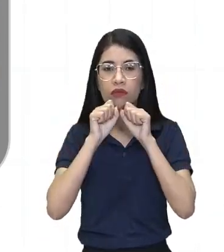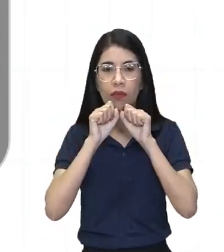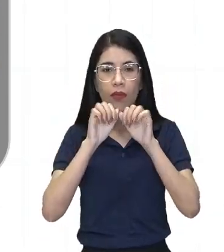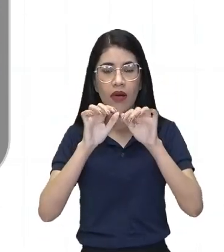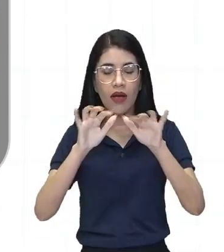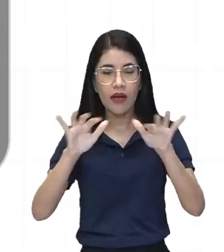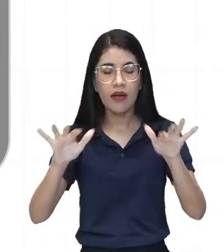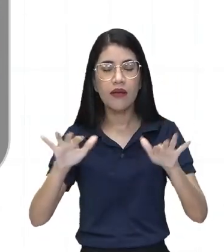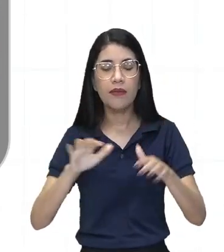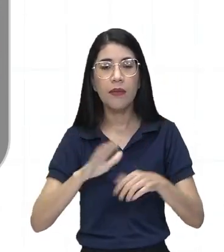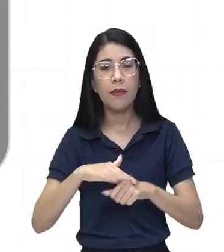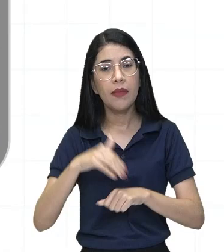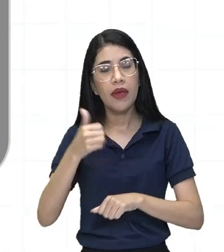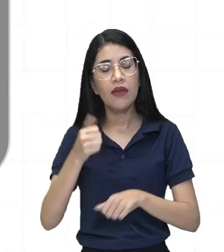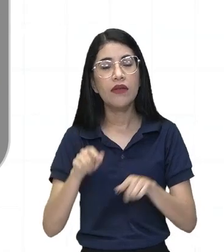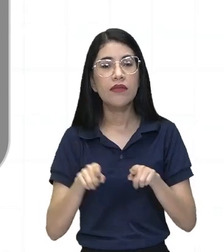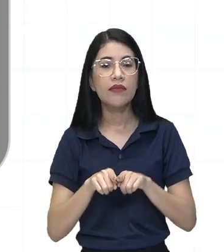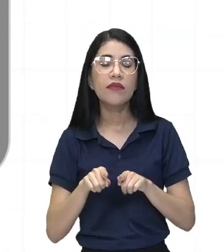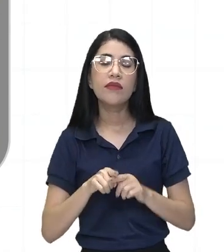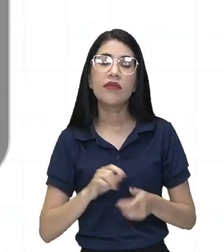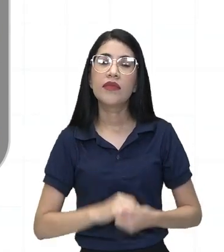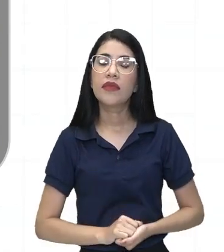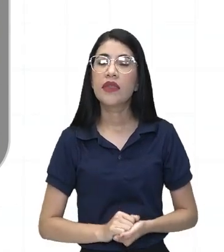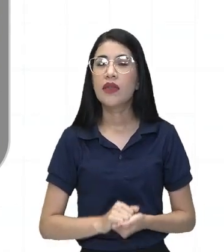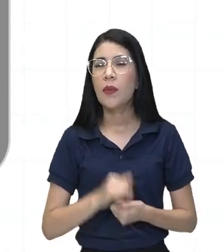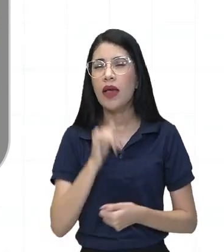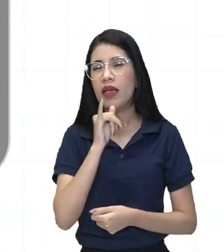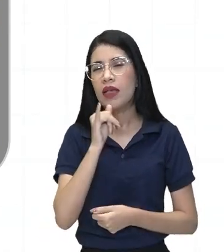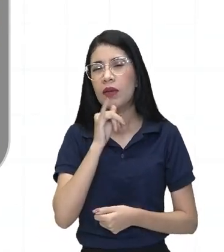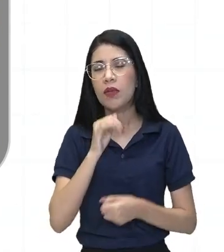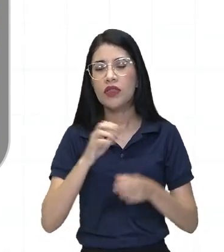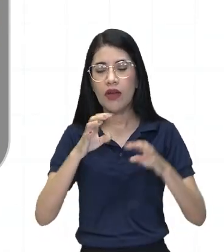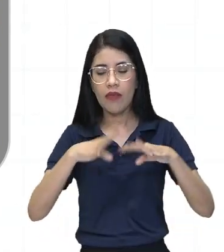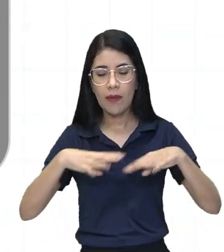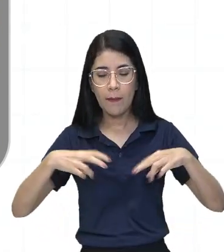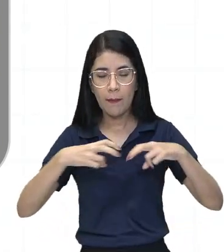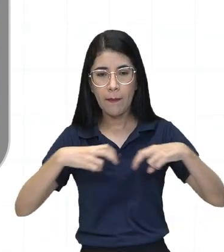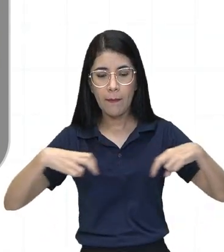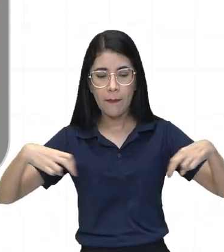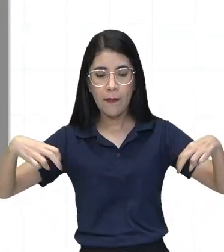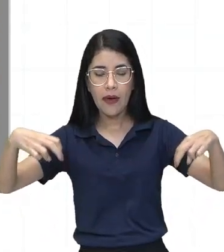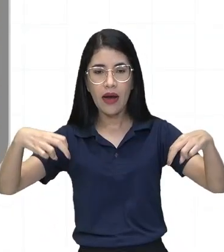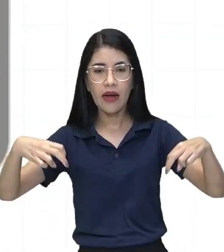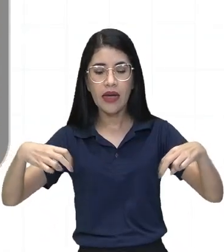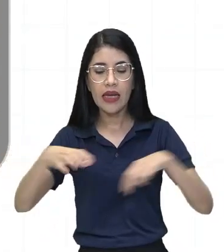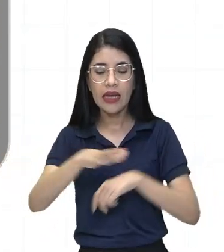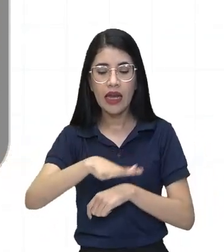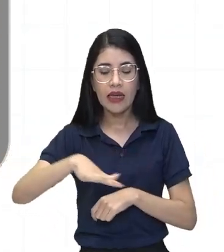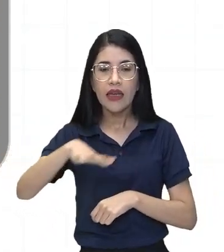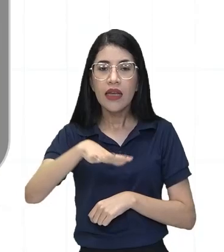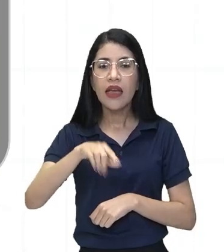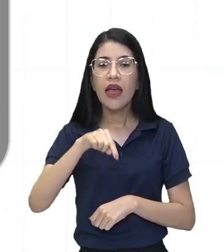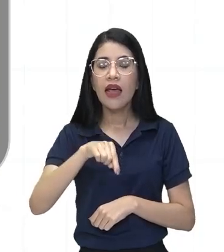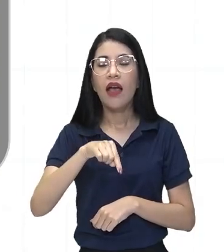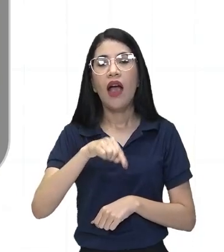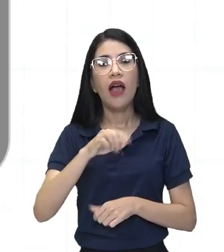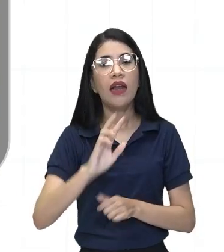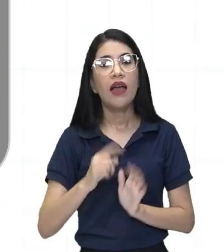melhor. Tá bom? Então, era como se fosse um meio círculo. E aqui ao centro